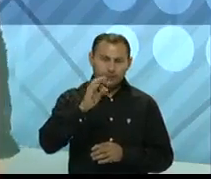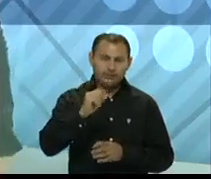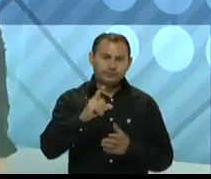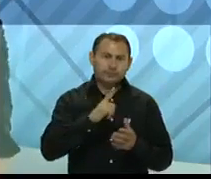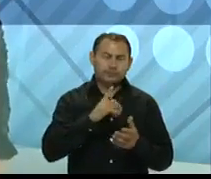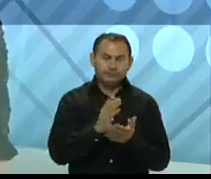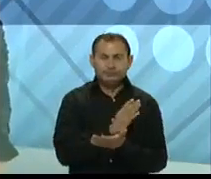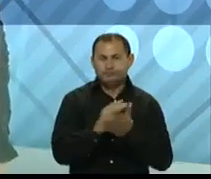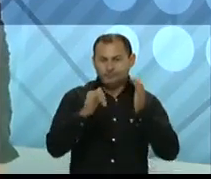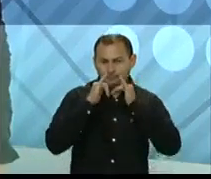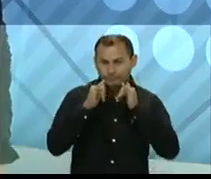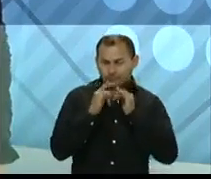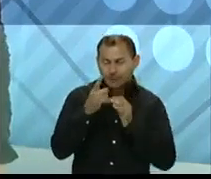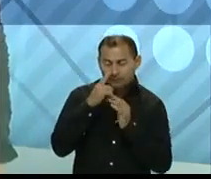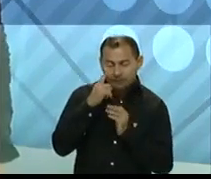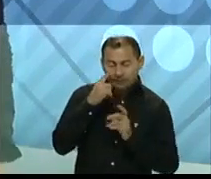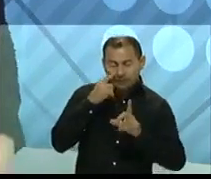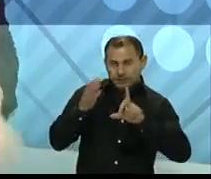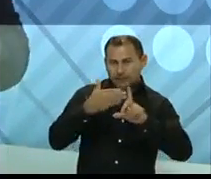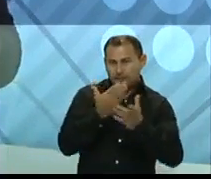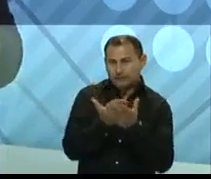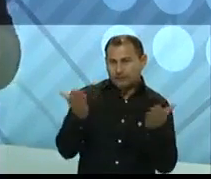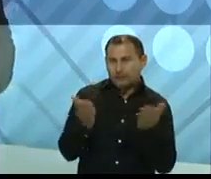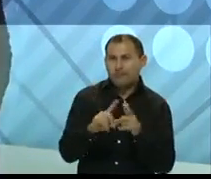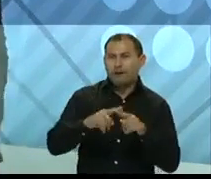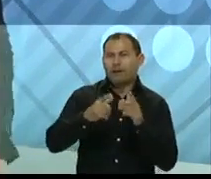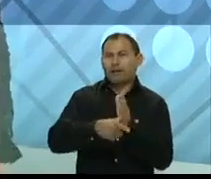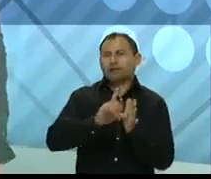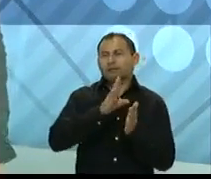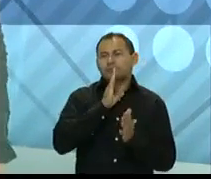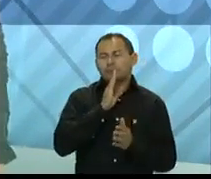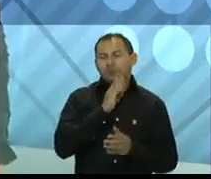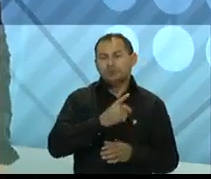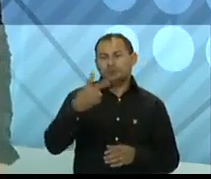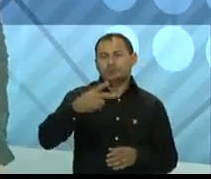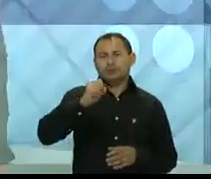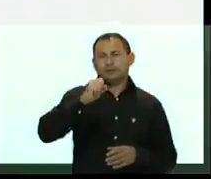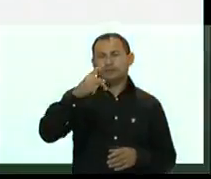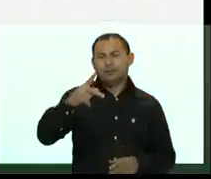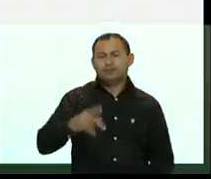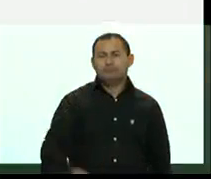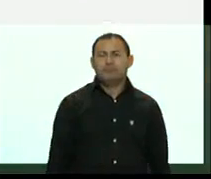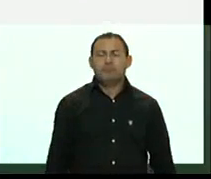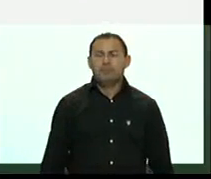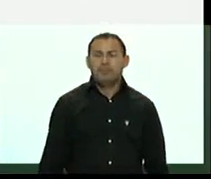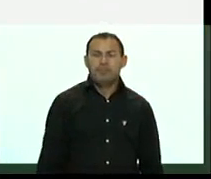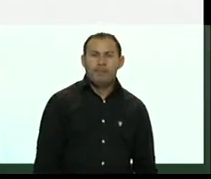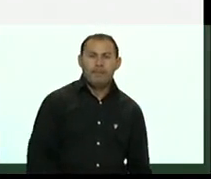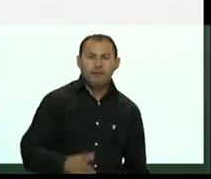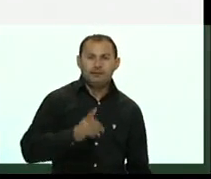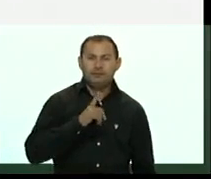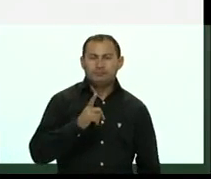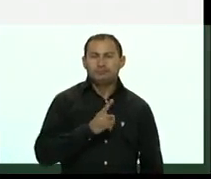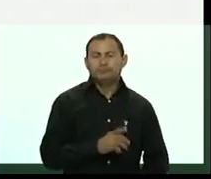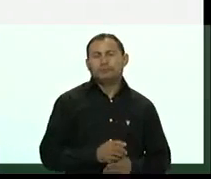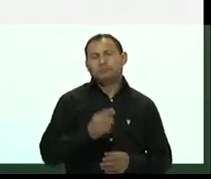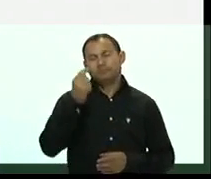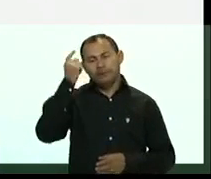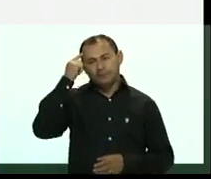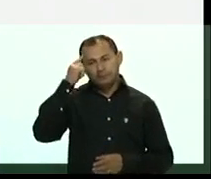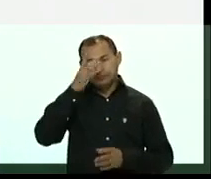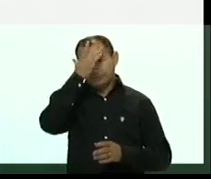algumas dicas aí que nós vamos ver na aula também. Mas antes vamos conhecer a nossa segunda situação. Então nós temos aí que suponha